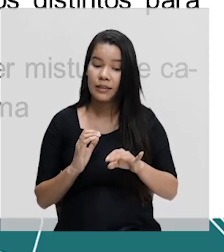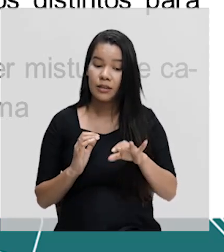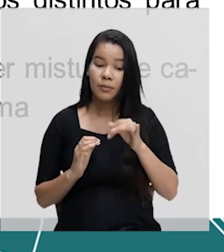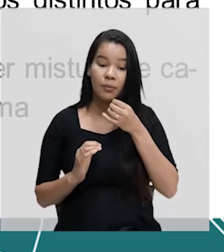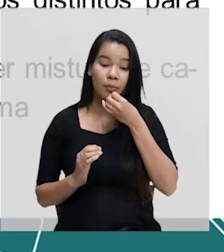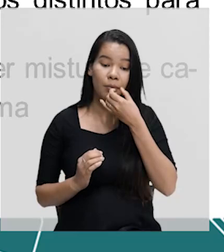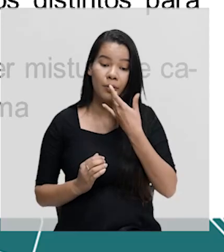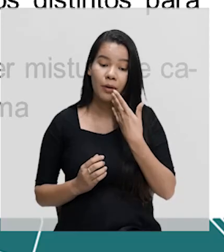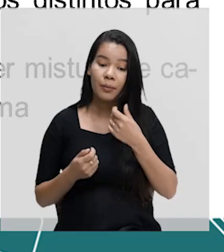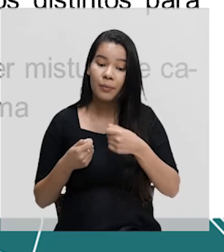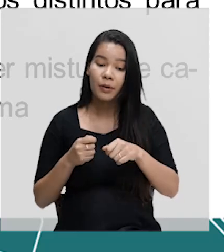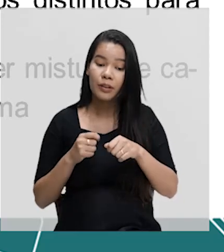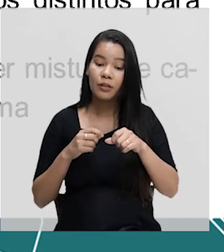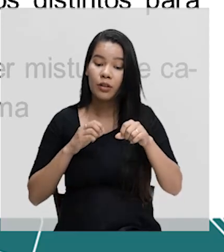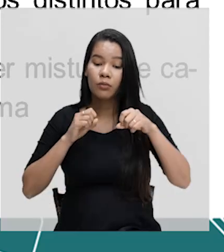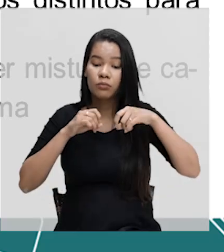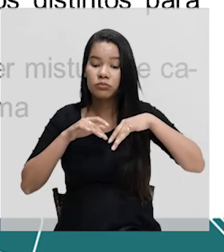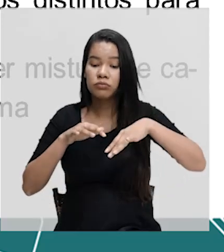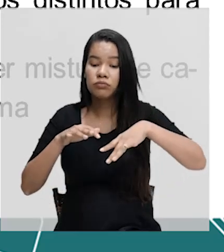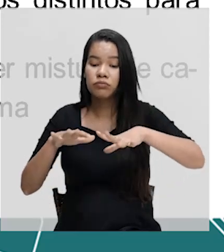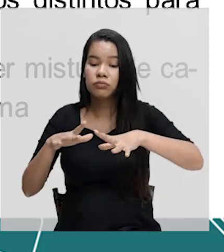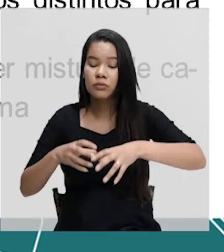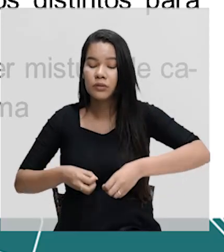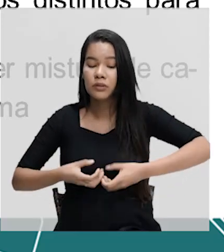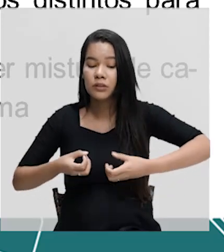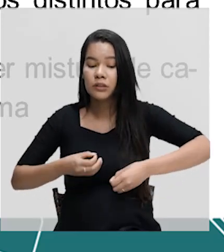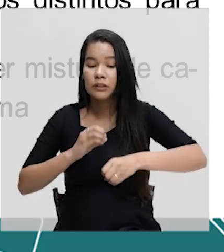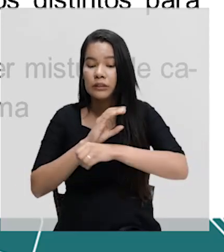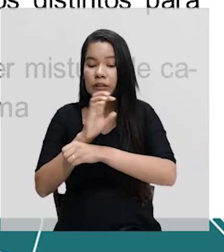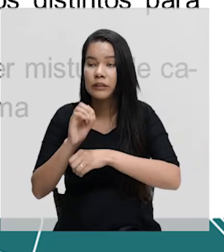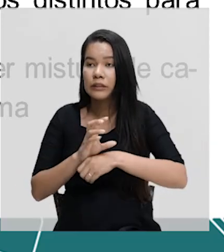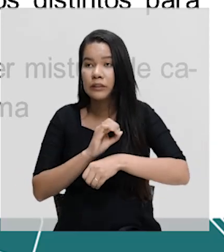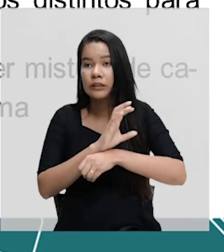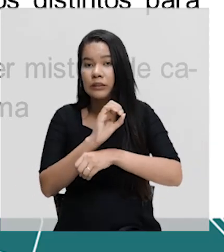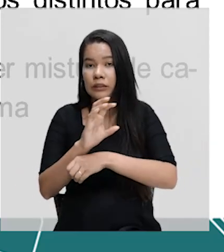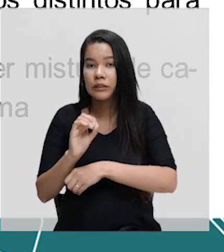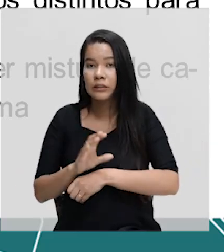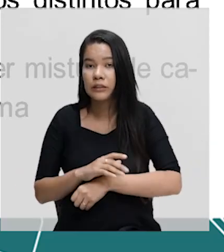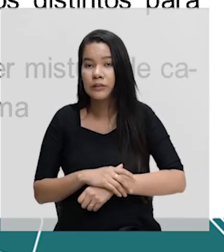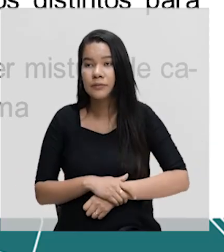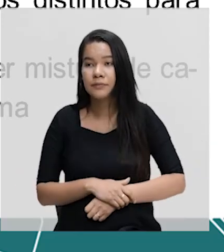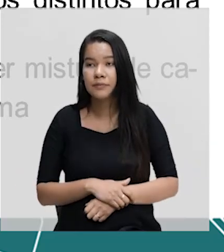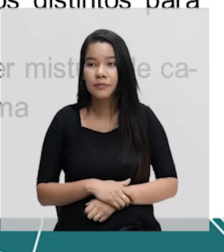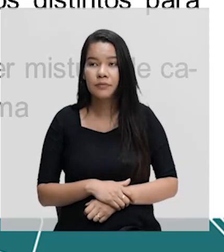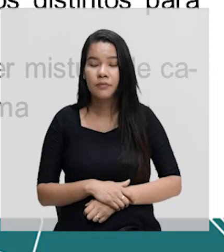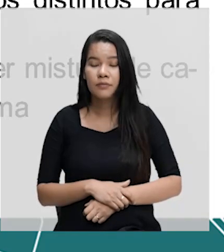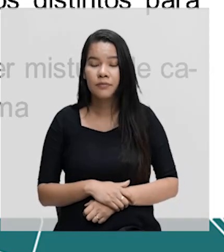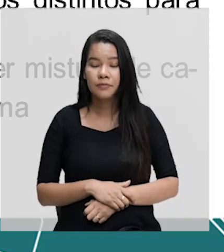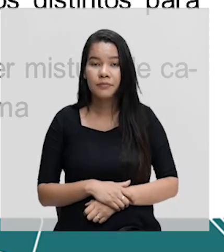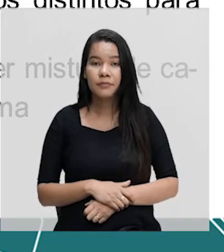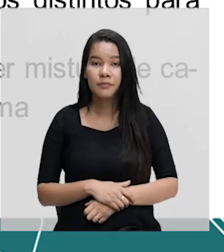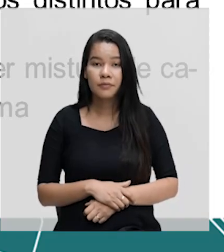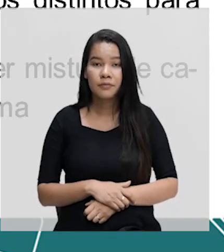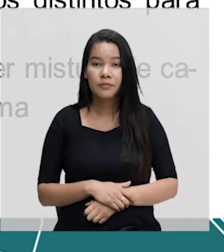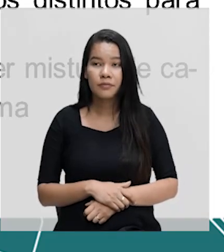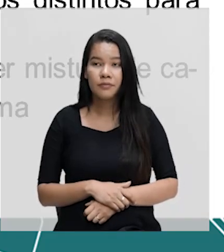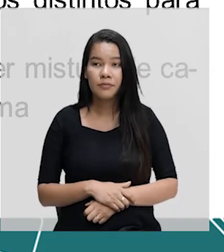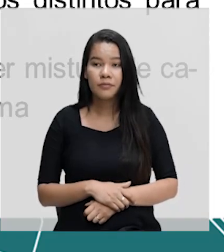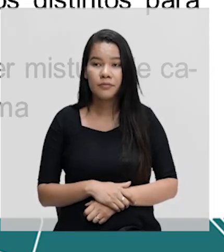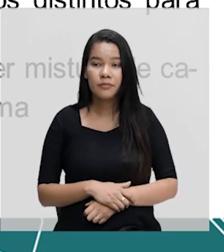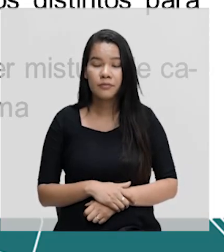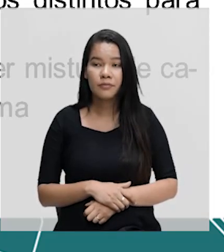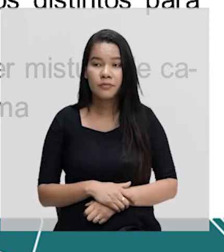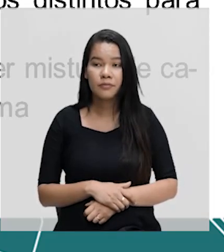elas podem ser propagadas, né? Promovendo a endogamia, que é quando você cruza